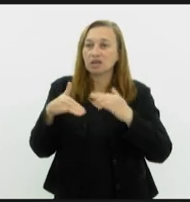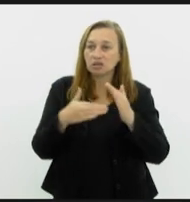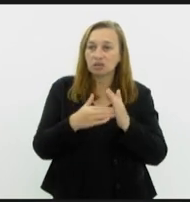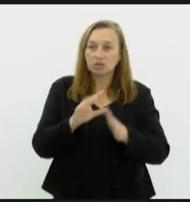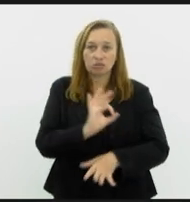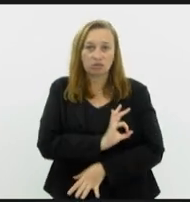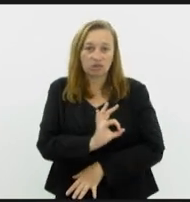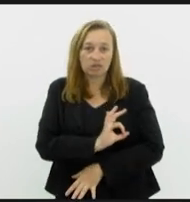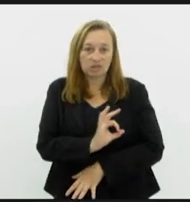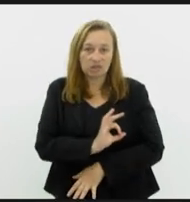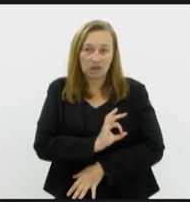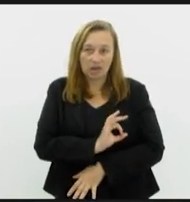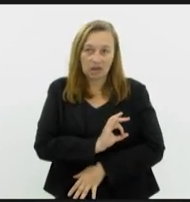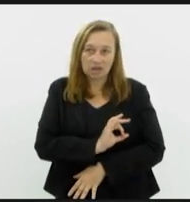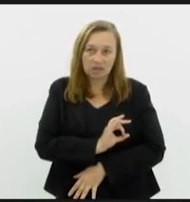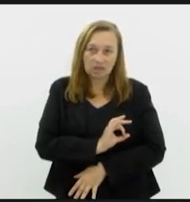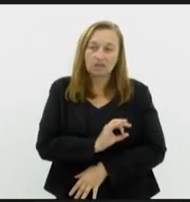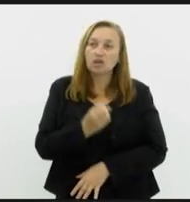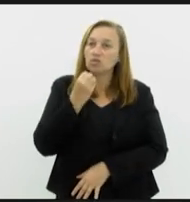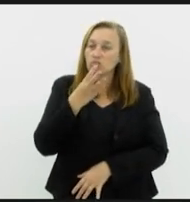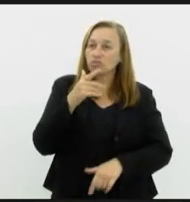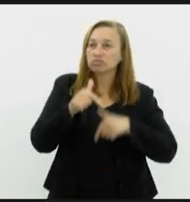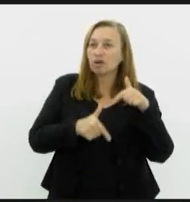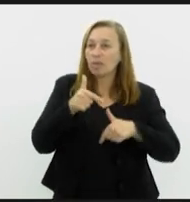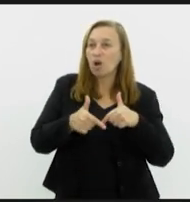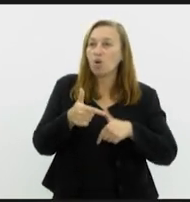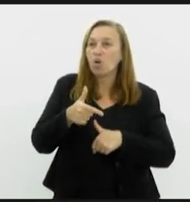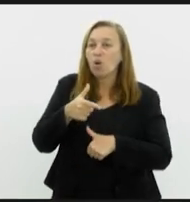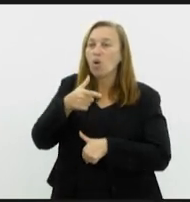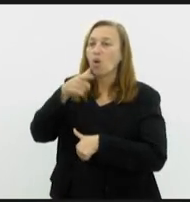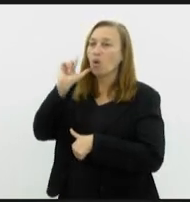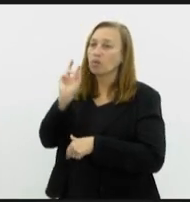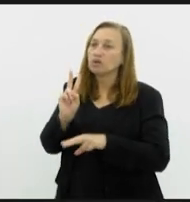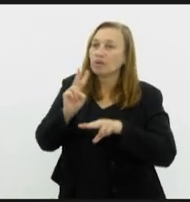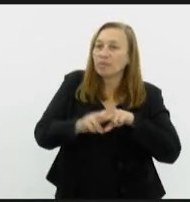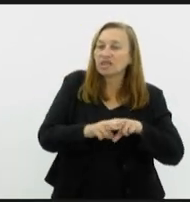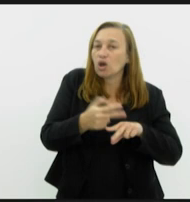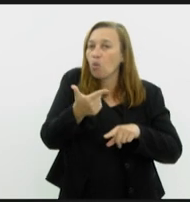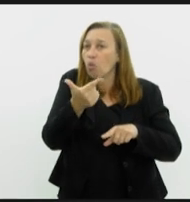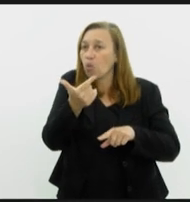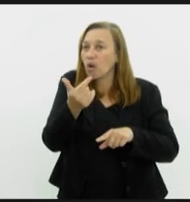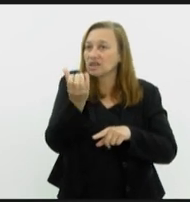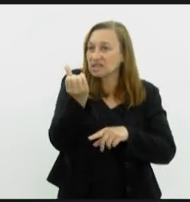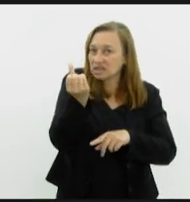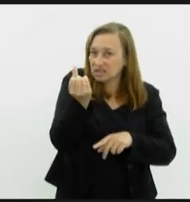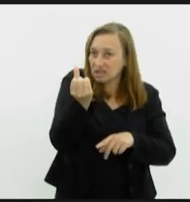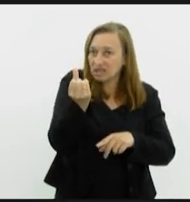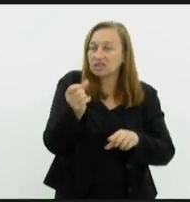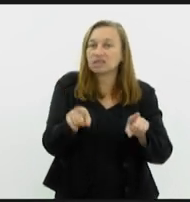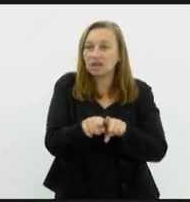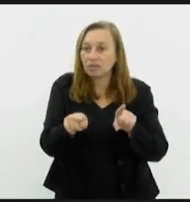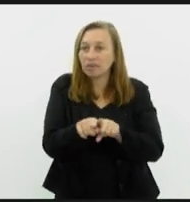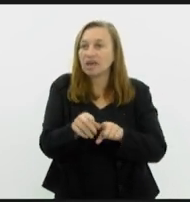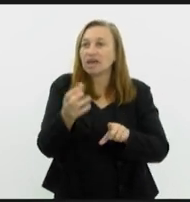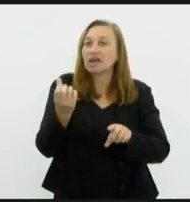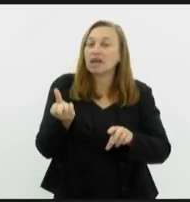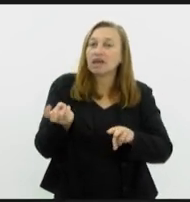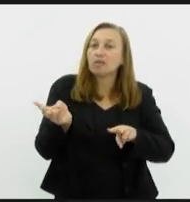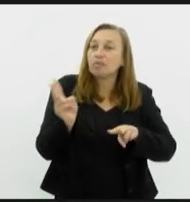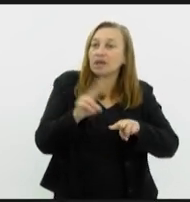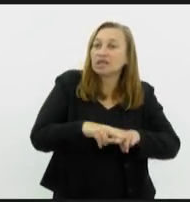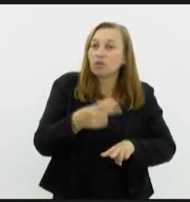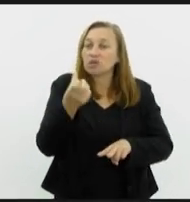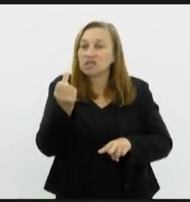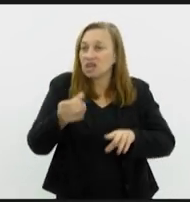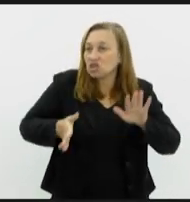do 15º Batalhão, que fizeram um excelente trabalho ontem, apreensão de 6 fuzis, 6 elementos, externar minha indignação com